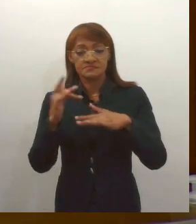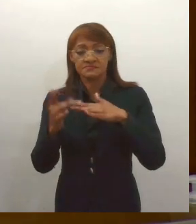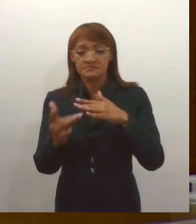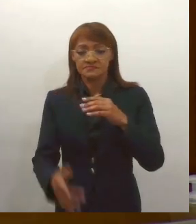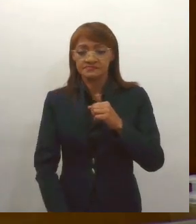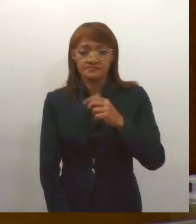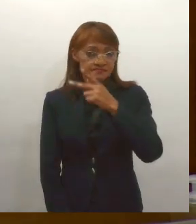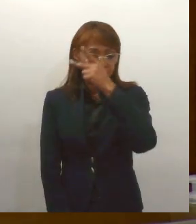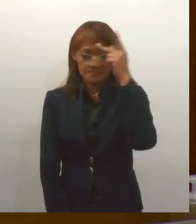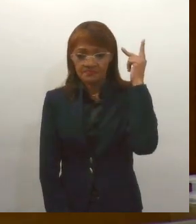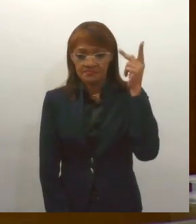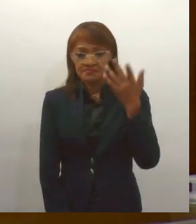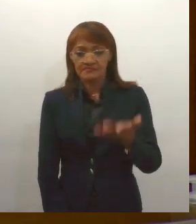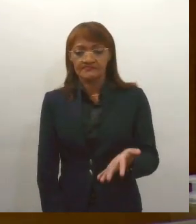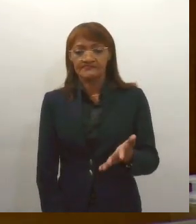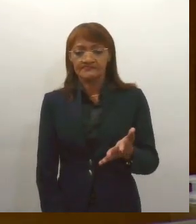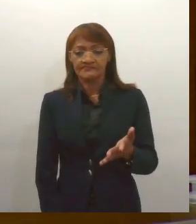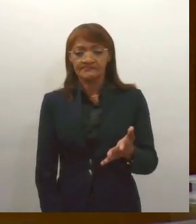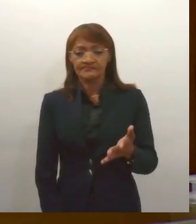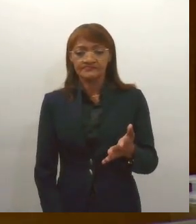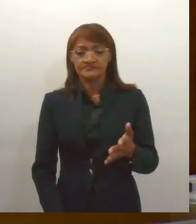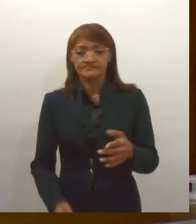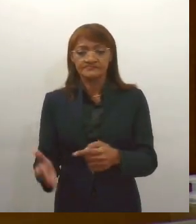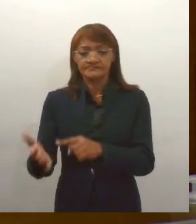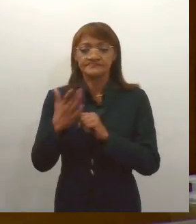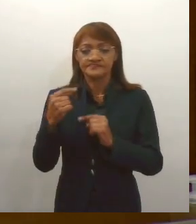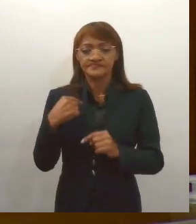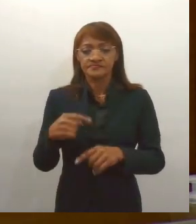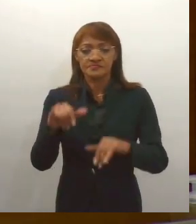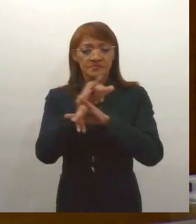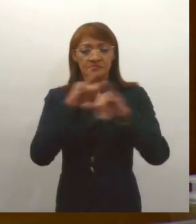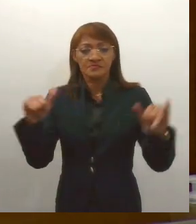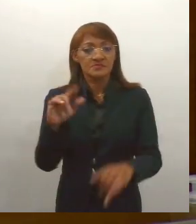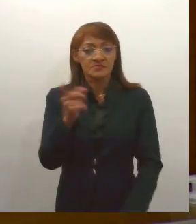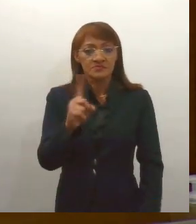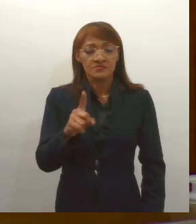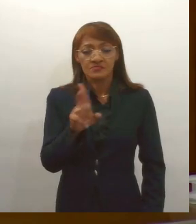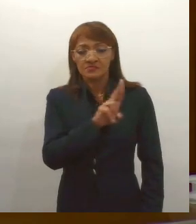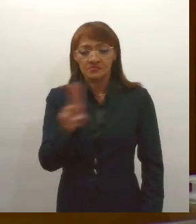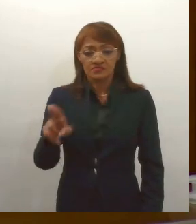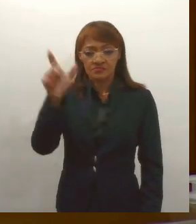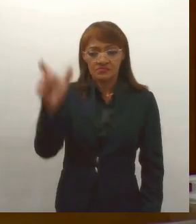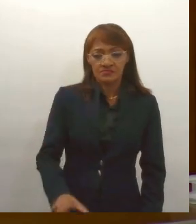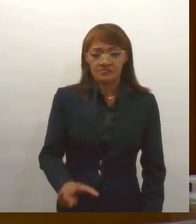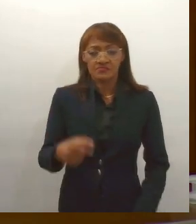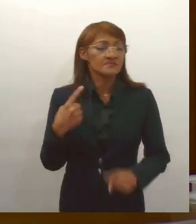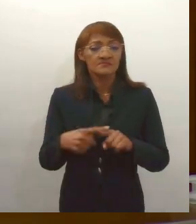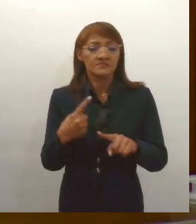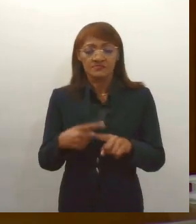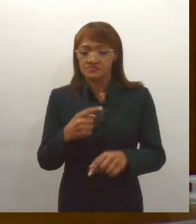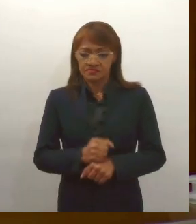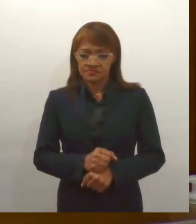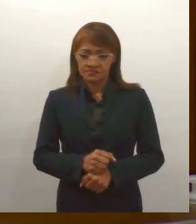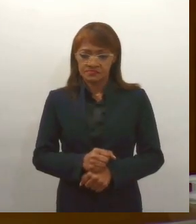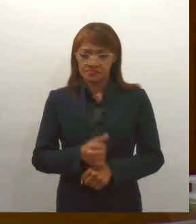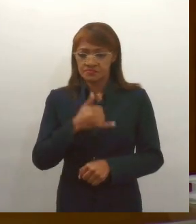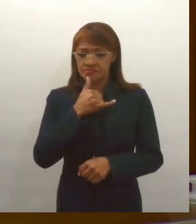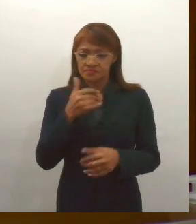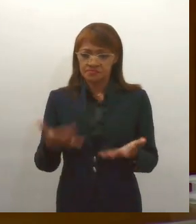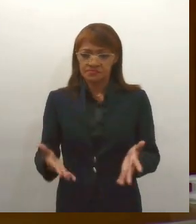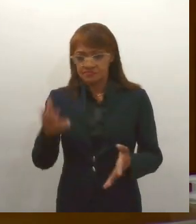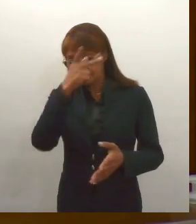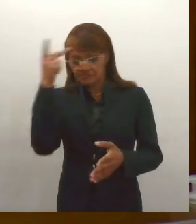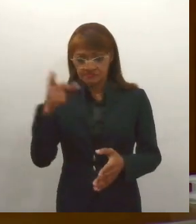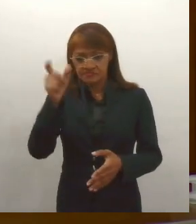eu não divulgo nem o nome desse cidadão Porque infelizmente pessoas parlamentares desse tipo